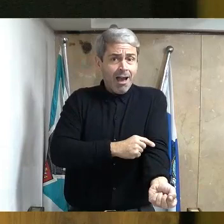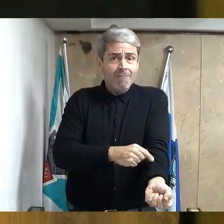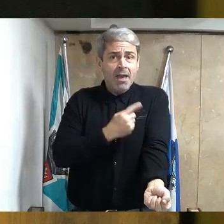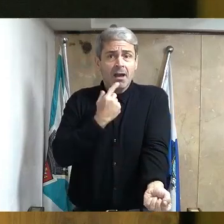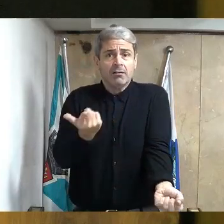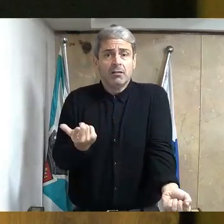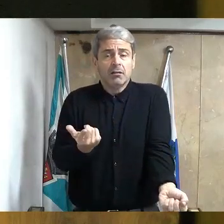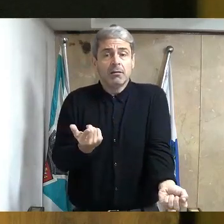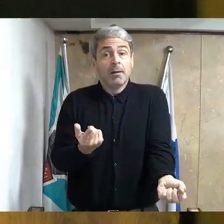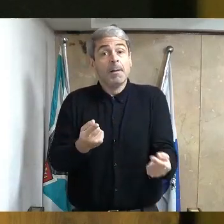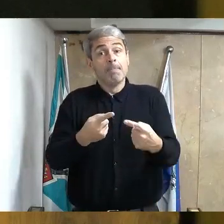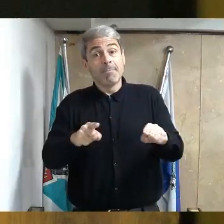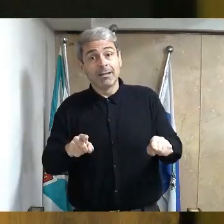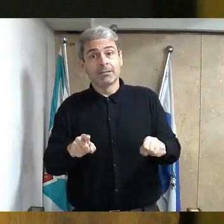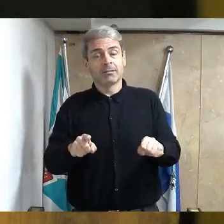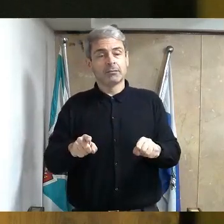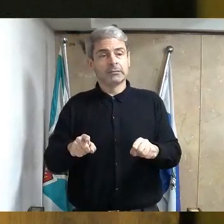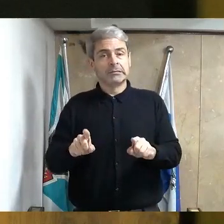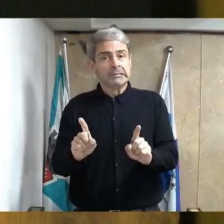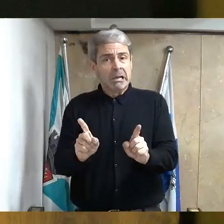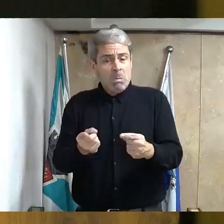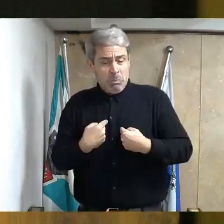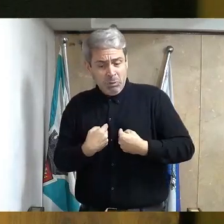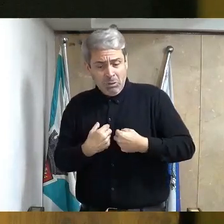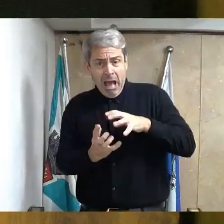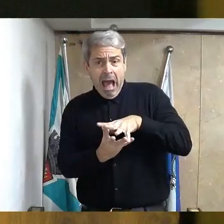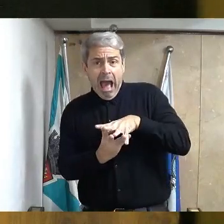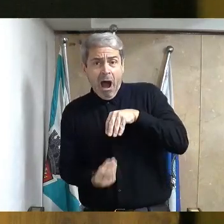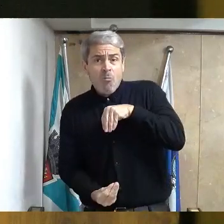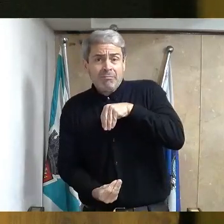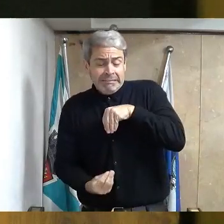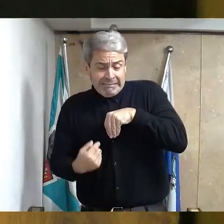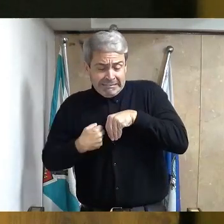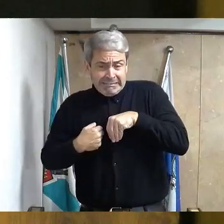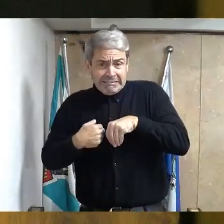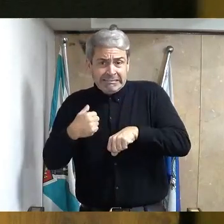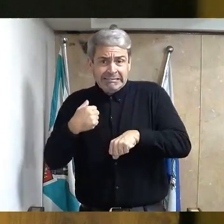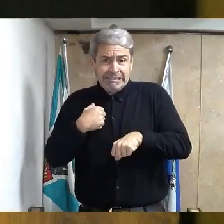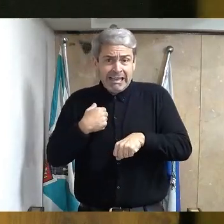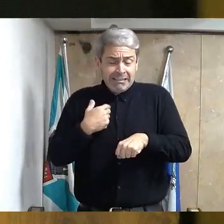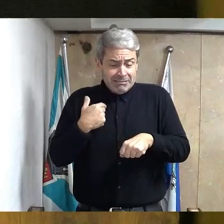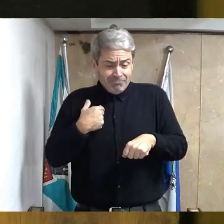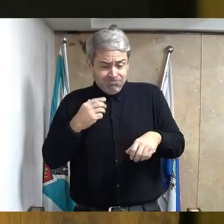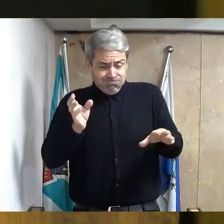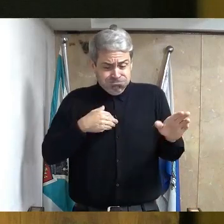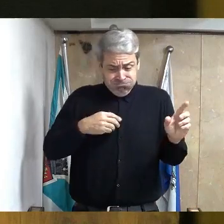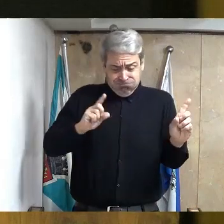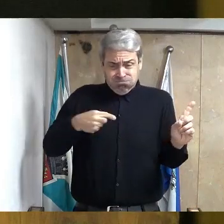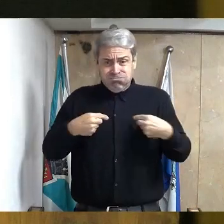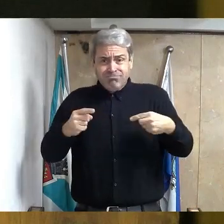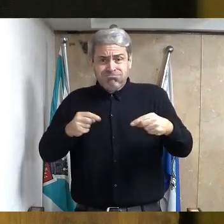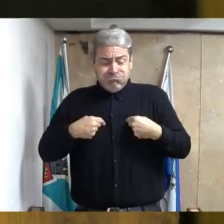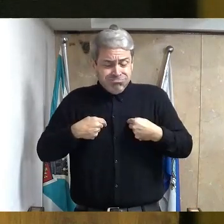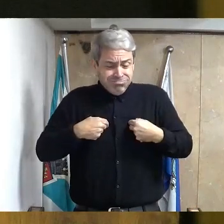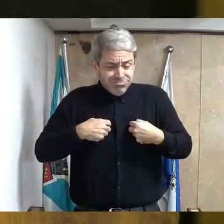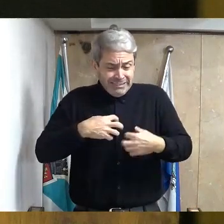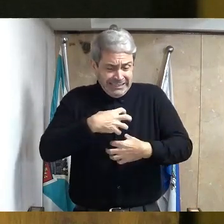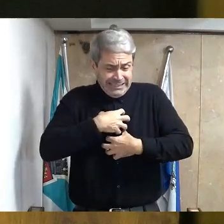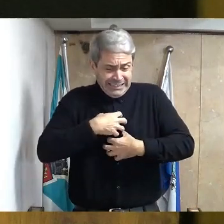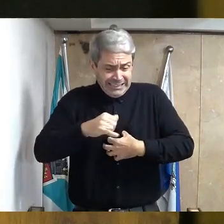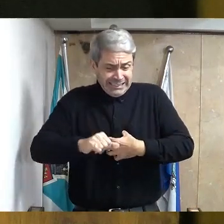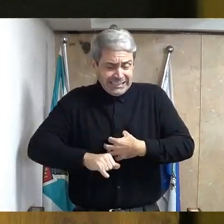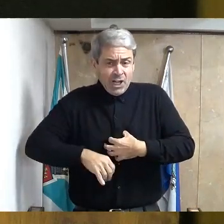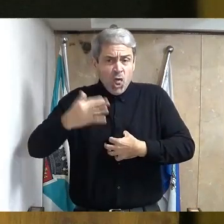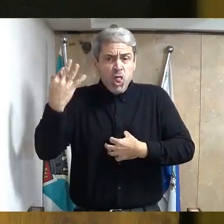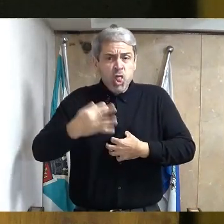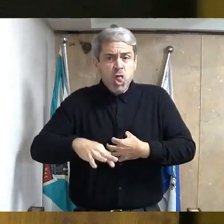Mas quando eles ferem a nossa alma, a nossa dignidade, isso dói. Só